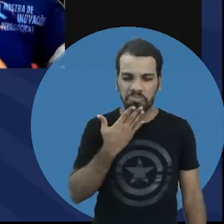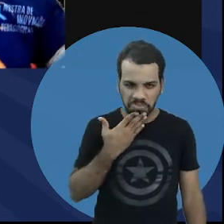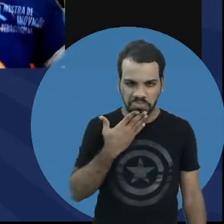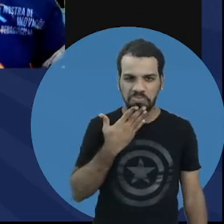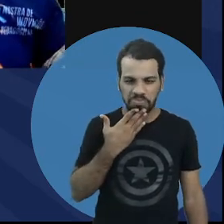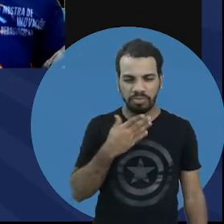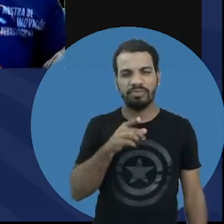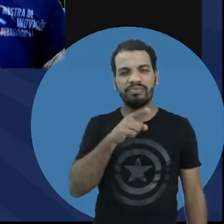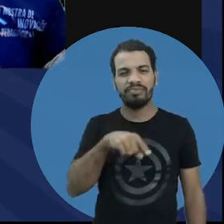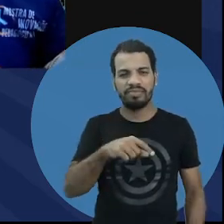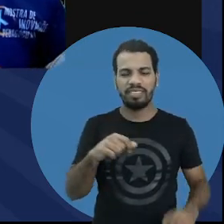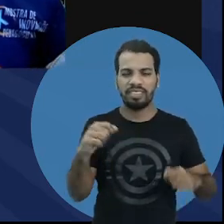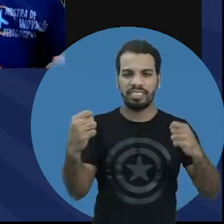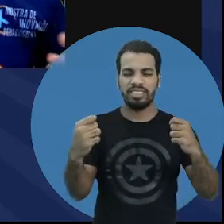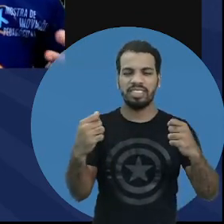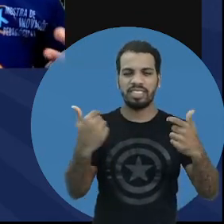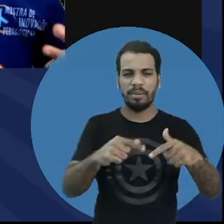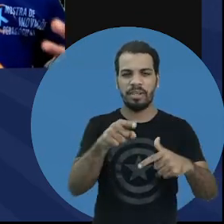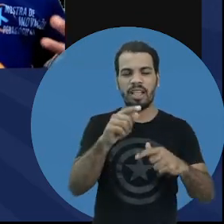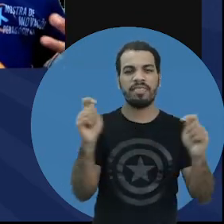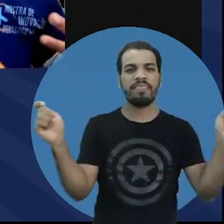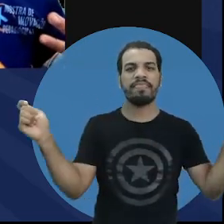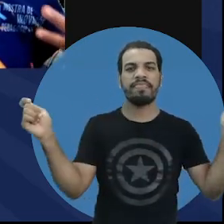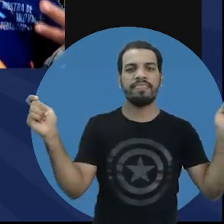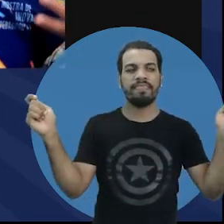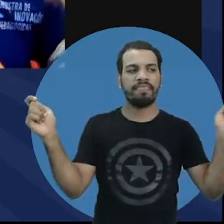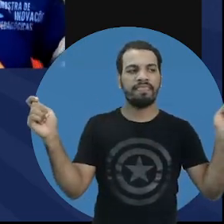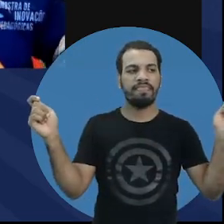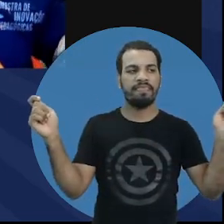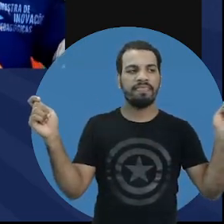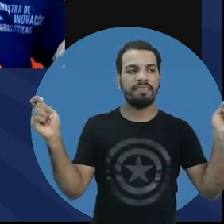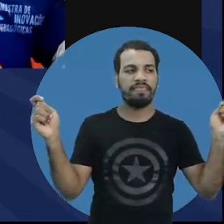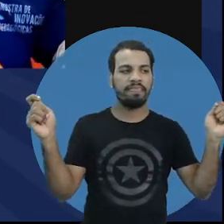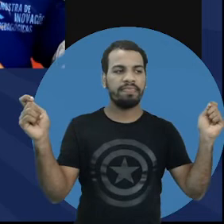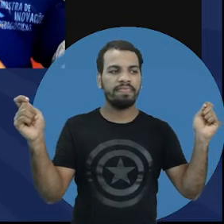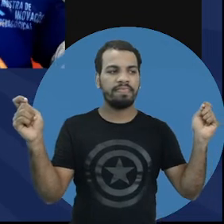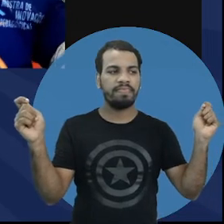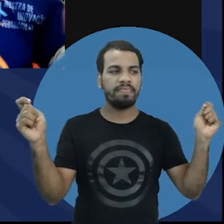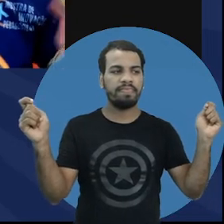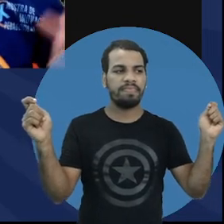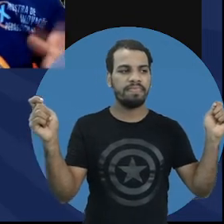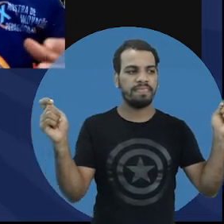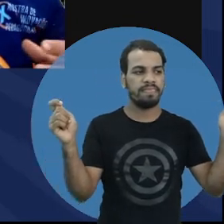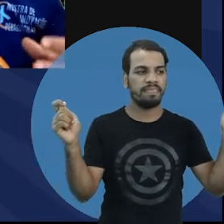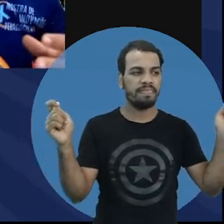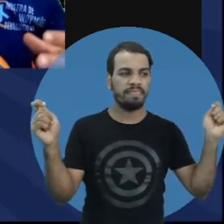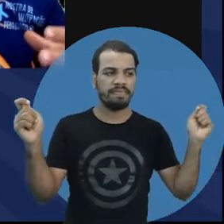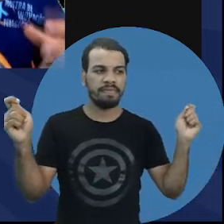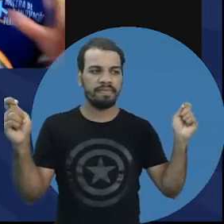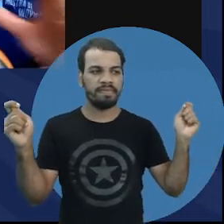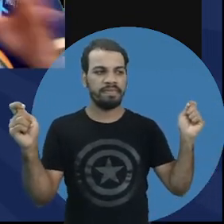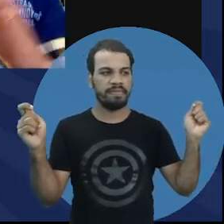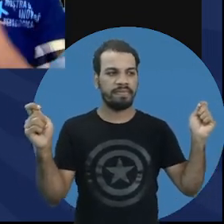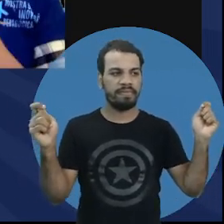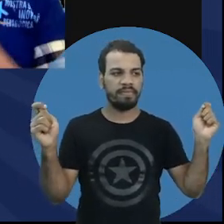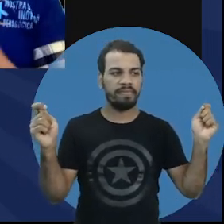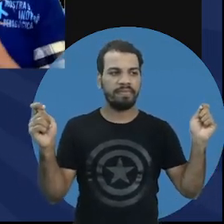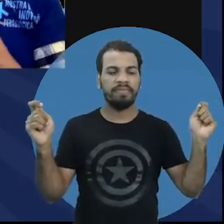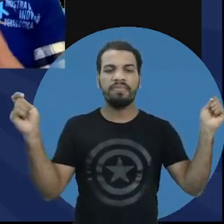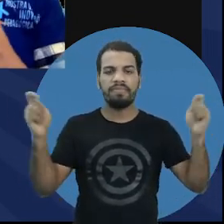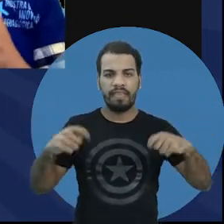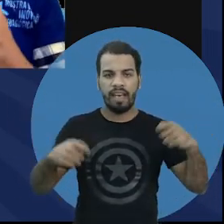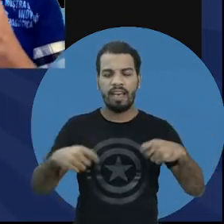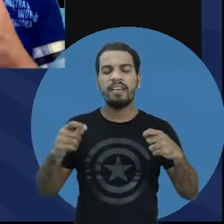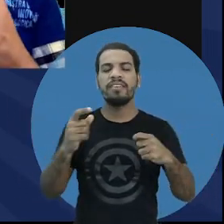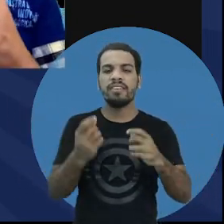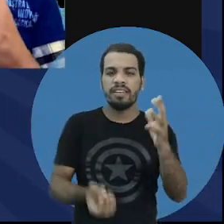vocês trazem no trabalho de vocês essa possibilidade de interação, de criação, mas sem deixar de